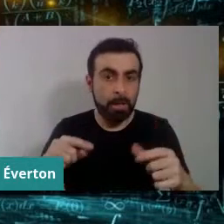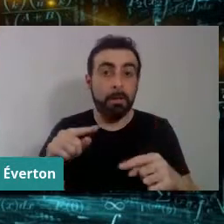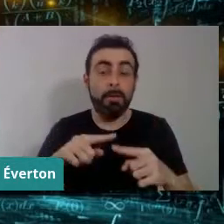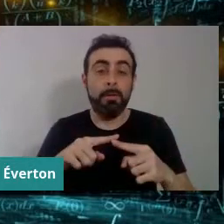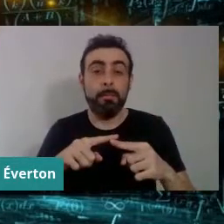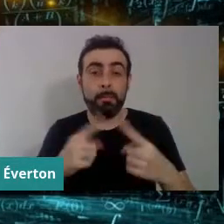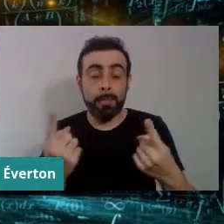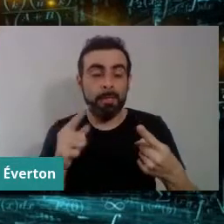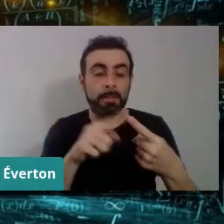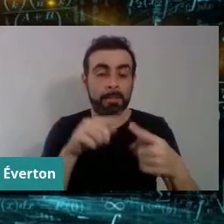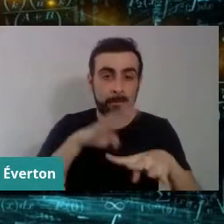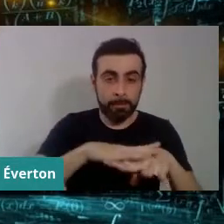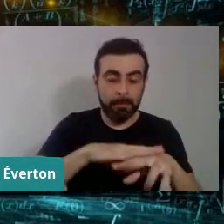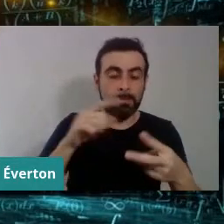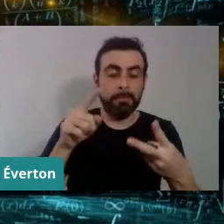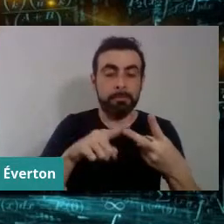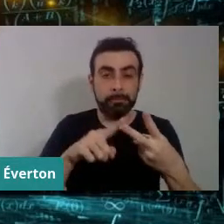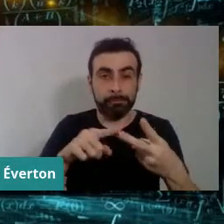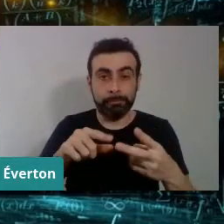Foram criados os cursos de letras